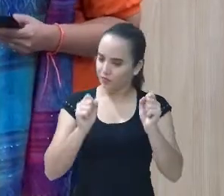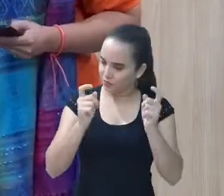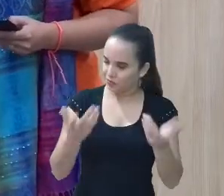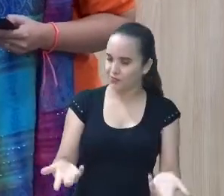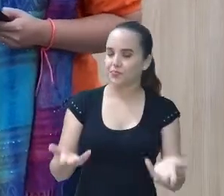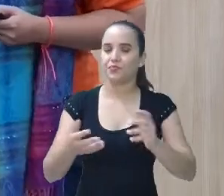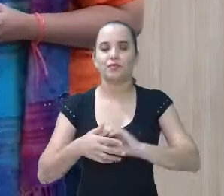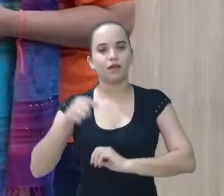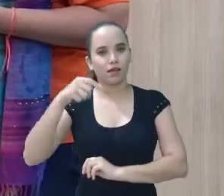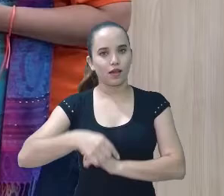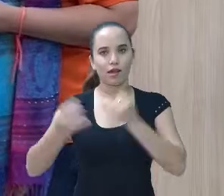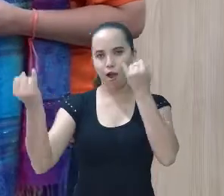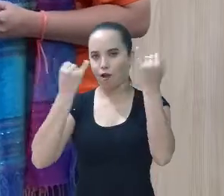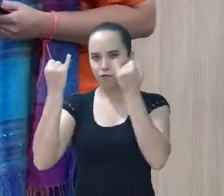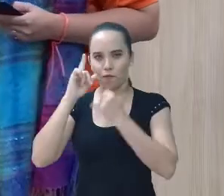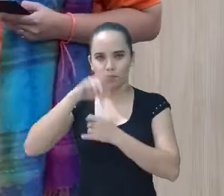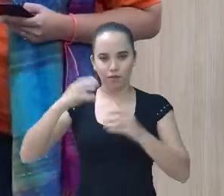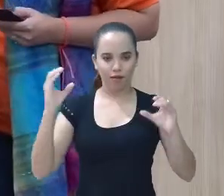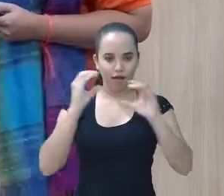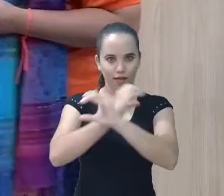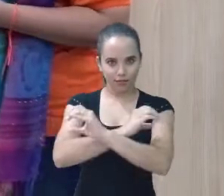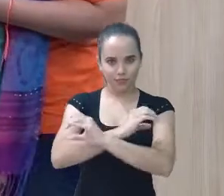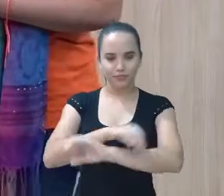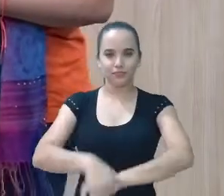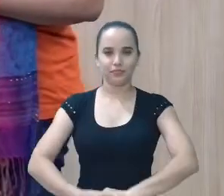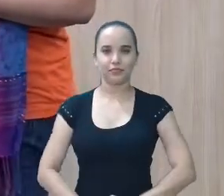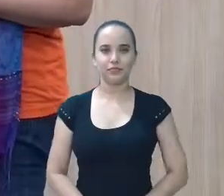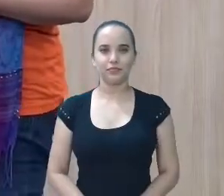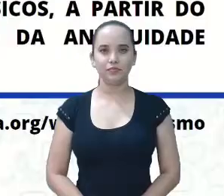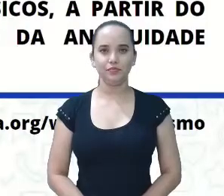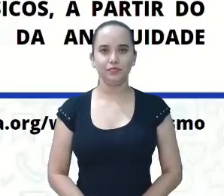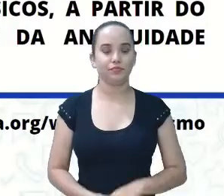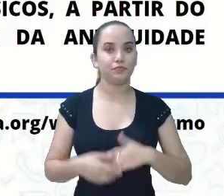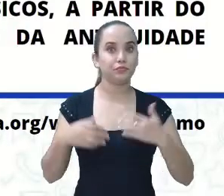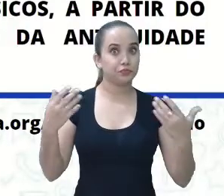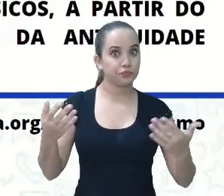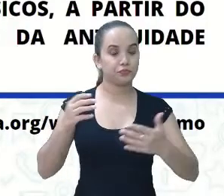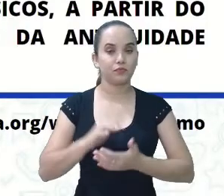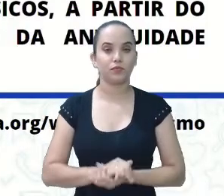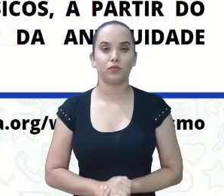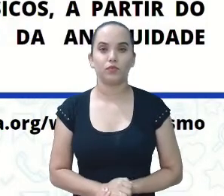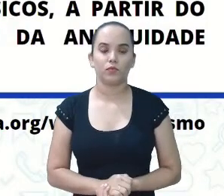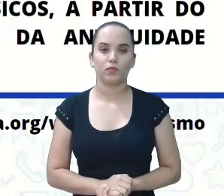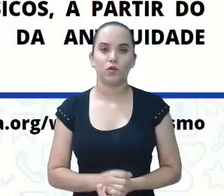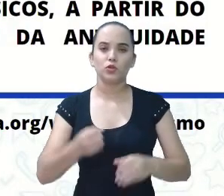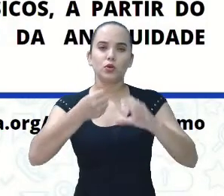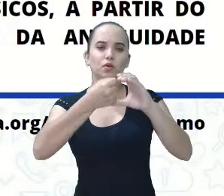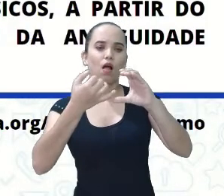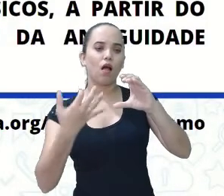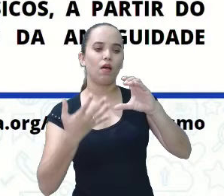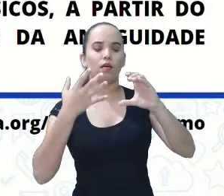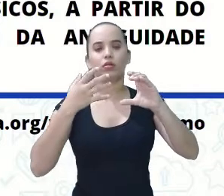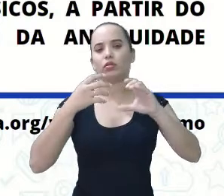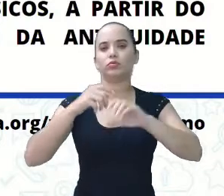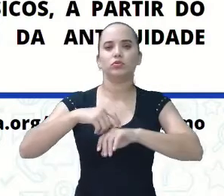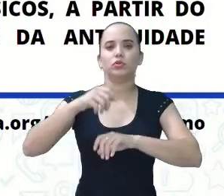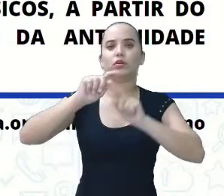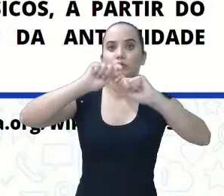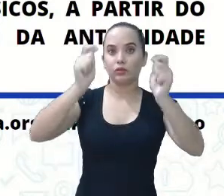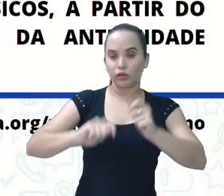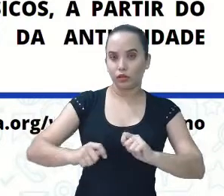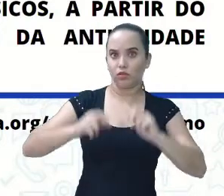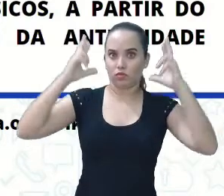é completa. Bom, os aspectos artísticos do classicismo grego,